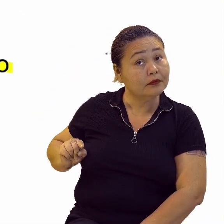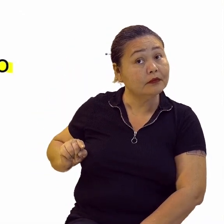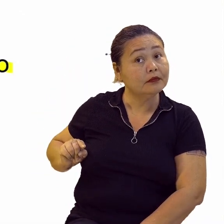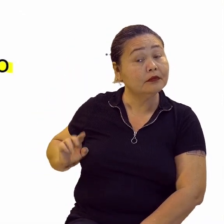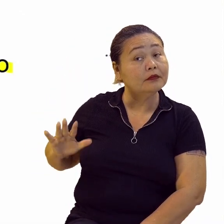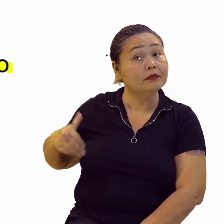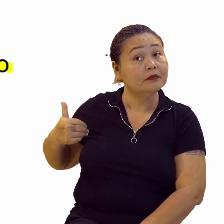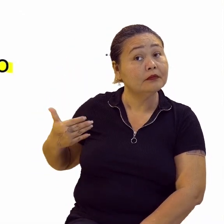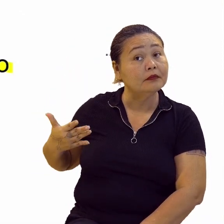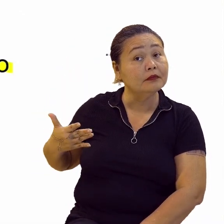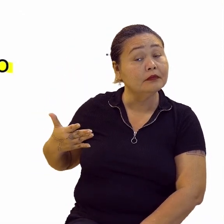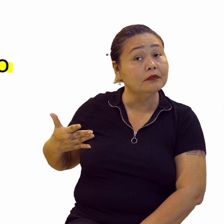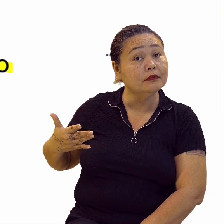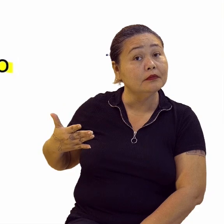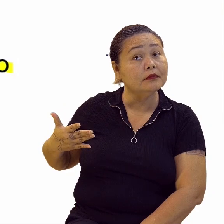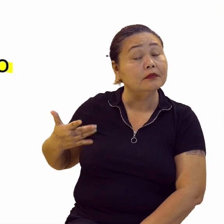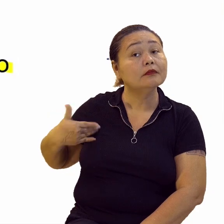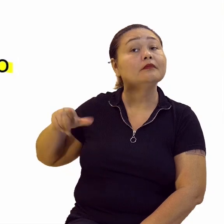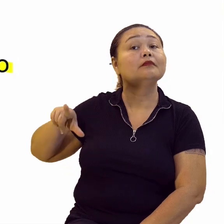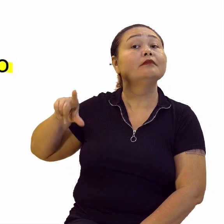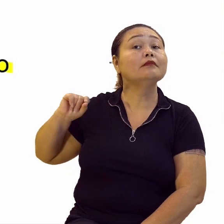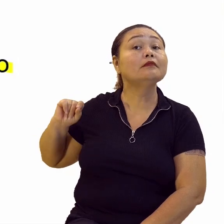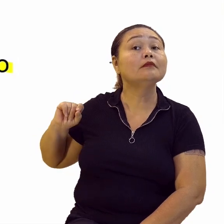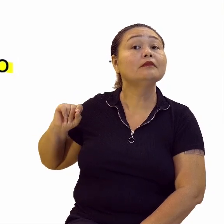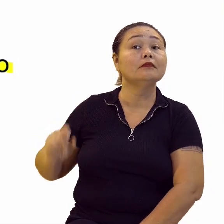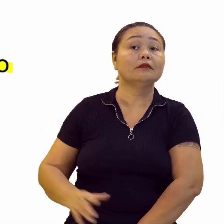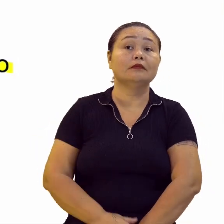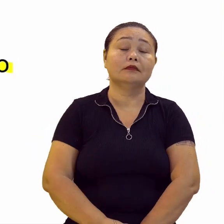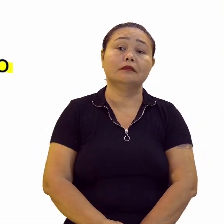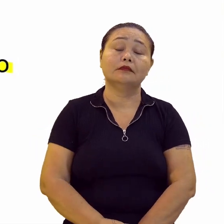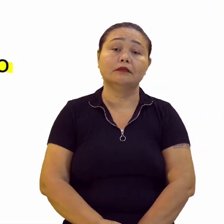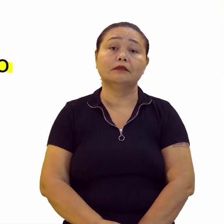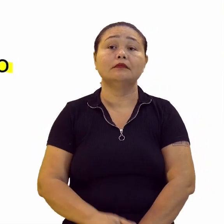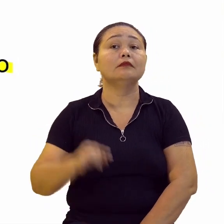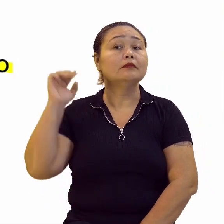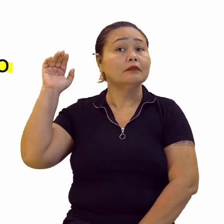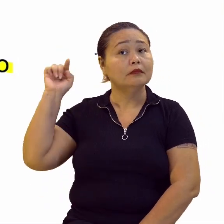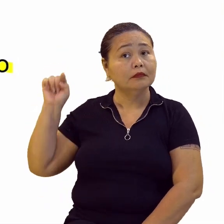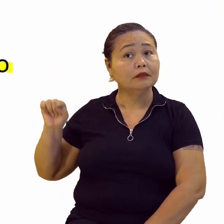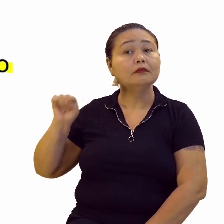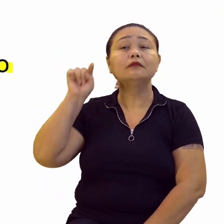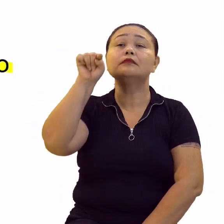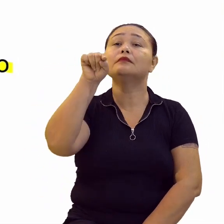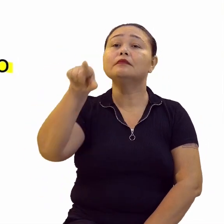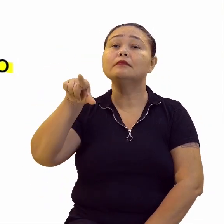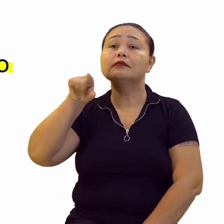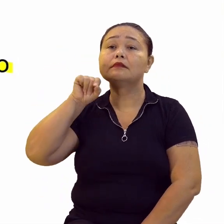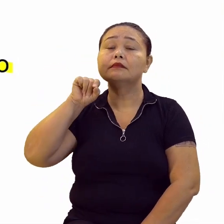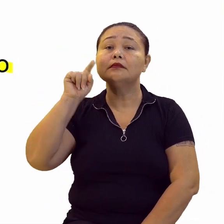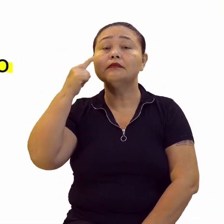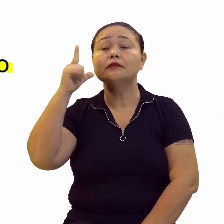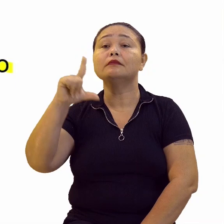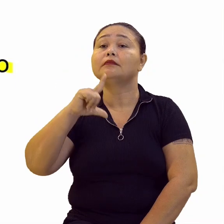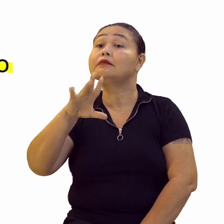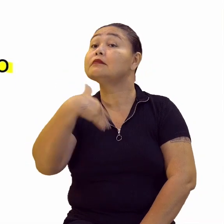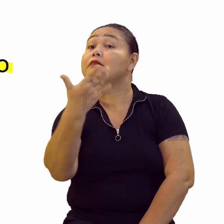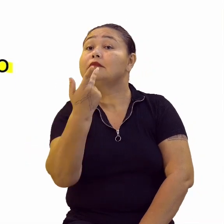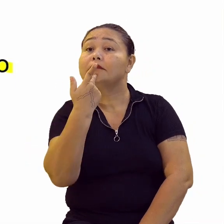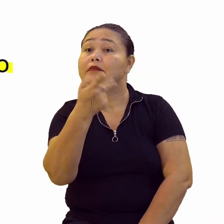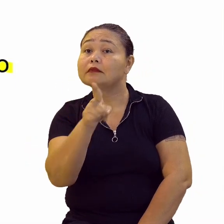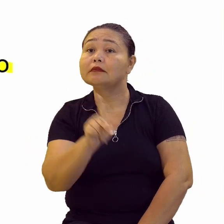que eu marcaria? Qual desses você marcaria, caríssimo estudante? Me diz